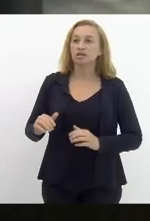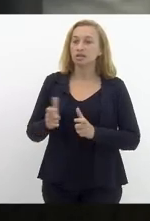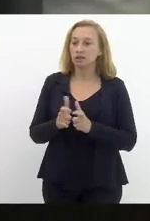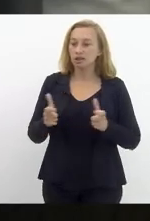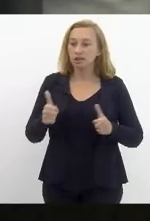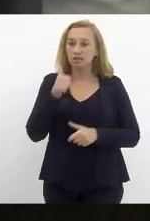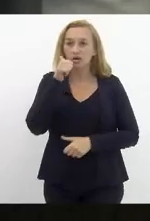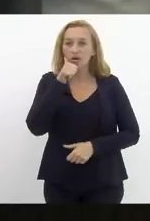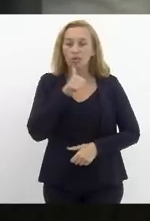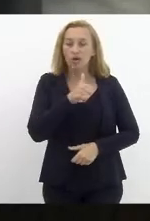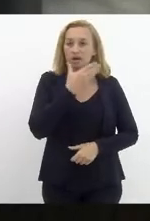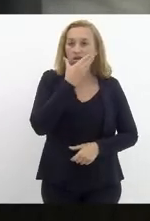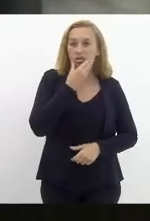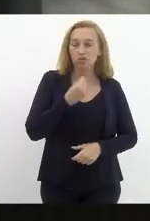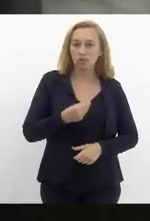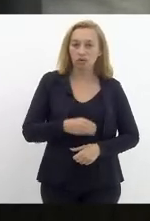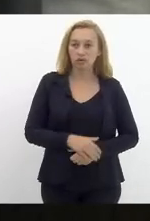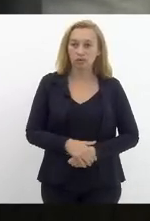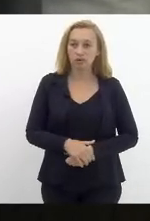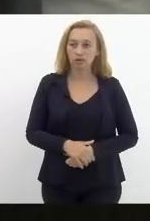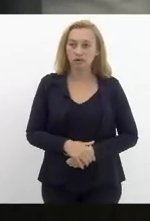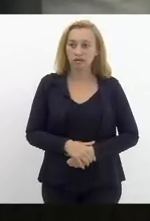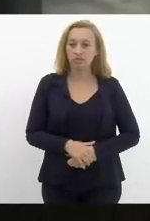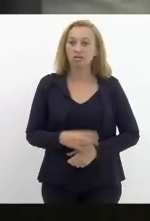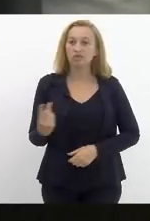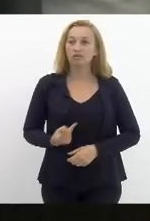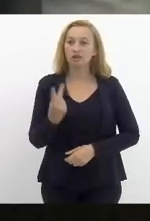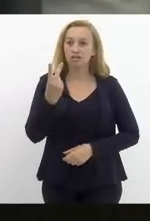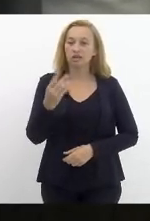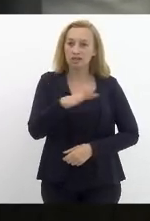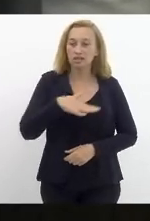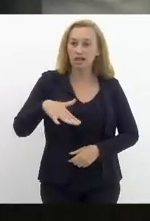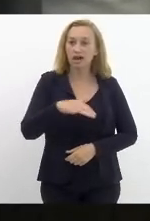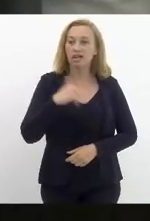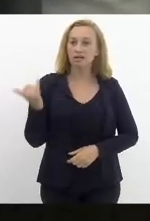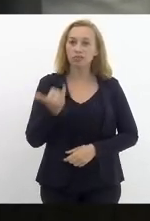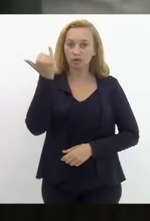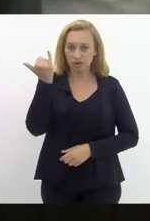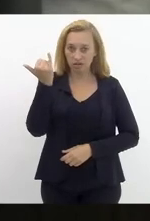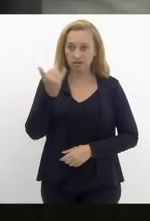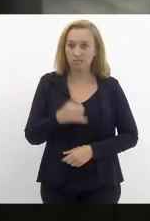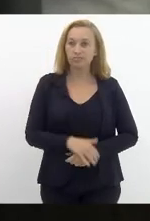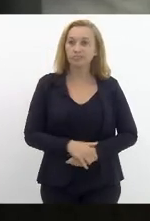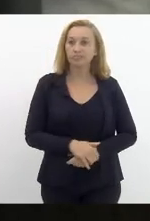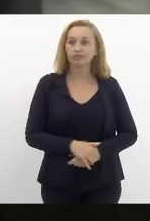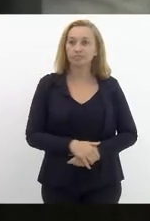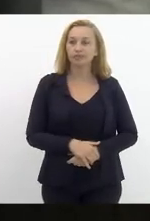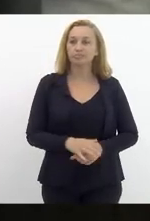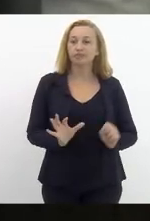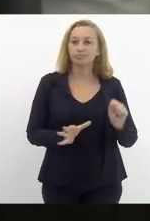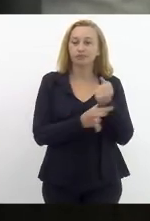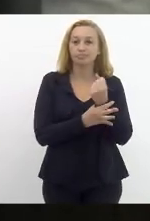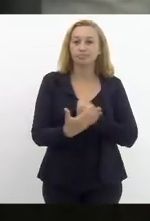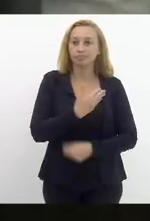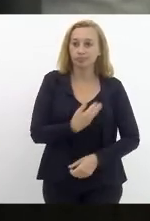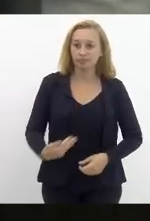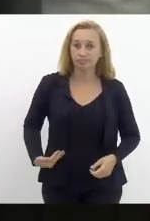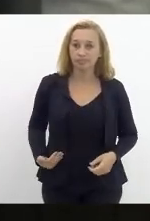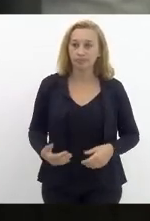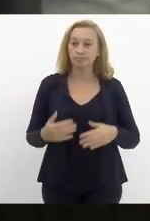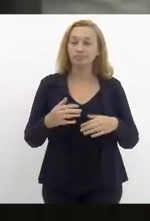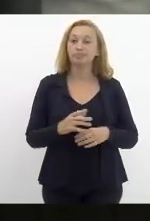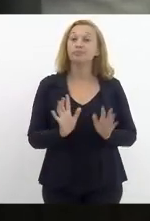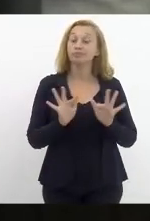grandes mulheres, por valorizarem essa área tão importante, que é a área de segurança pública. E,